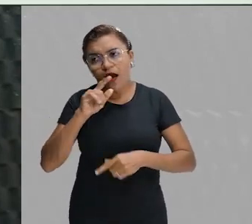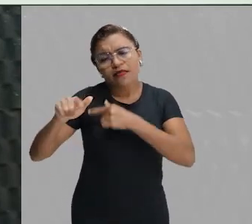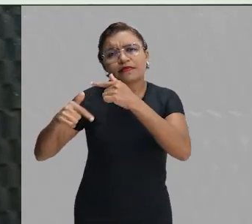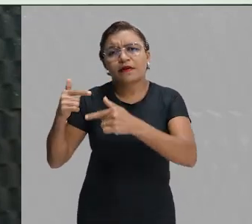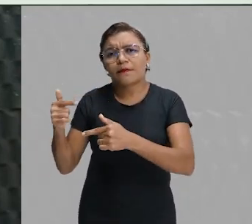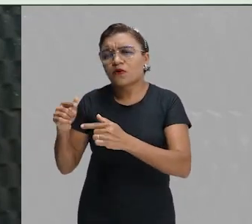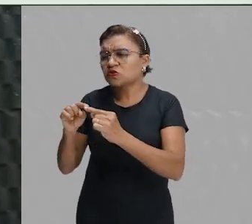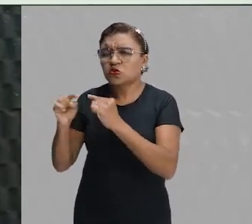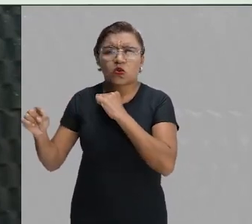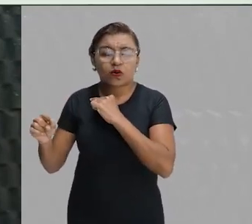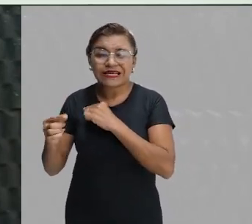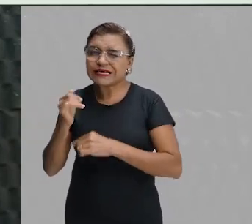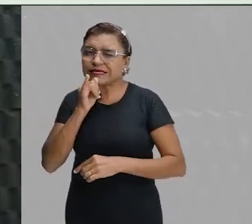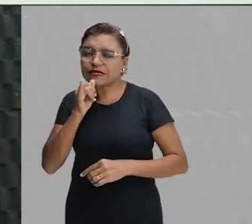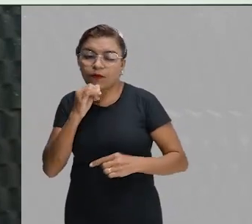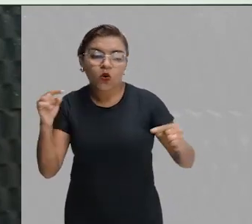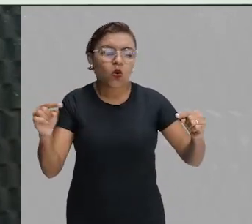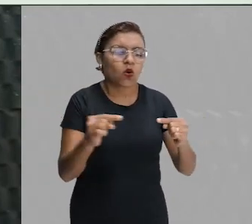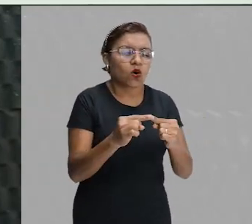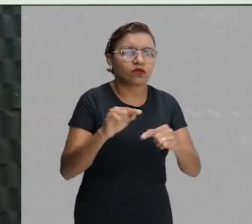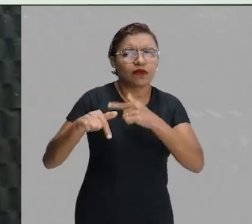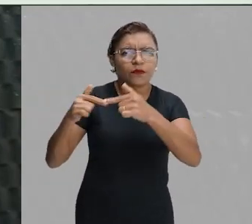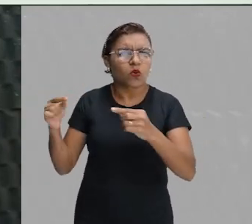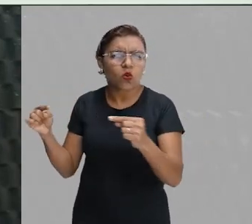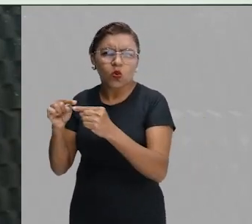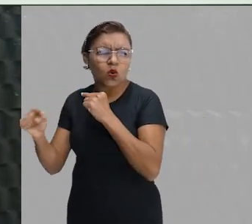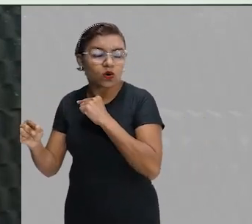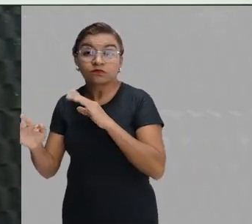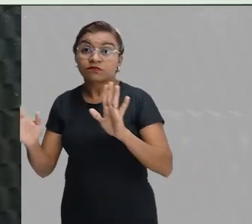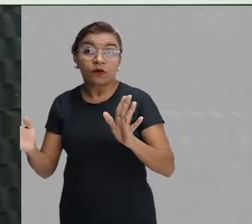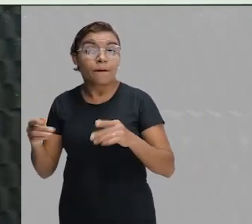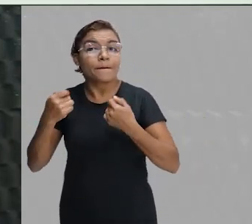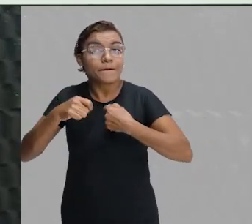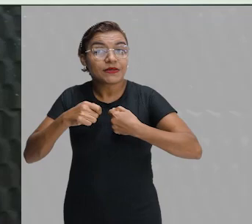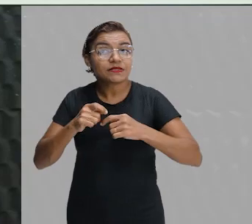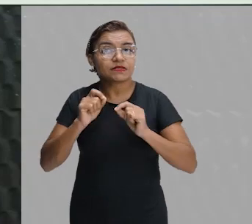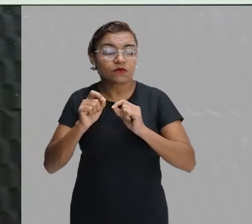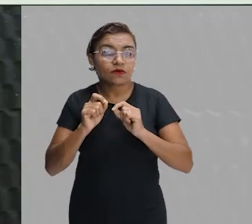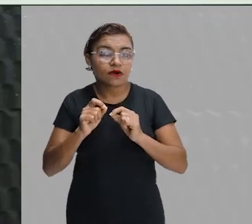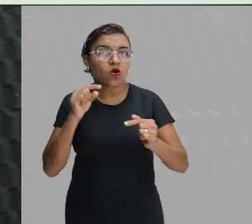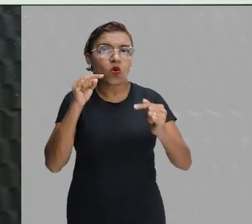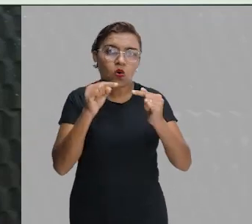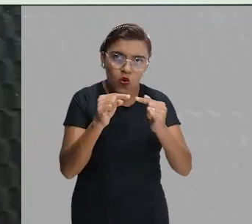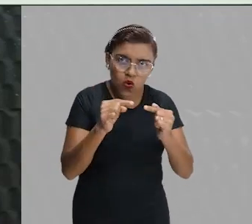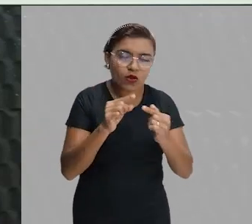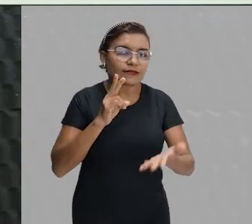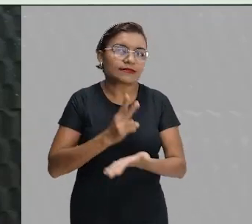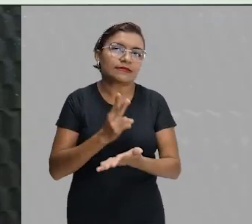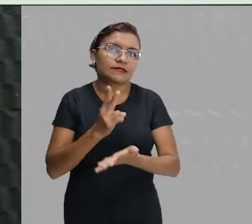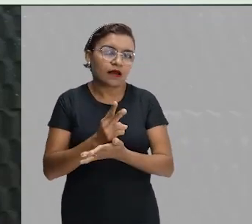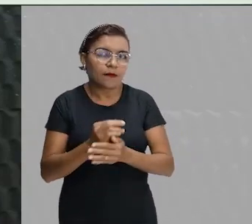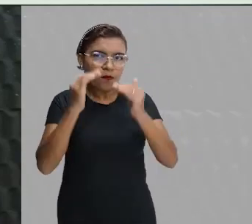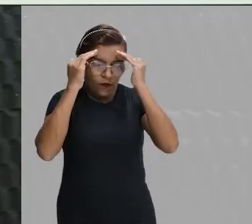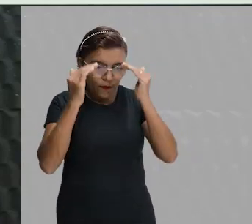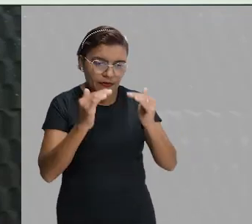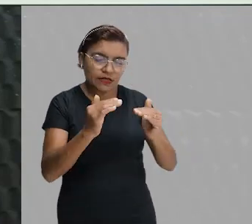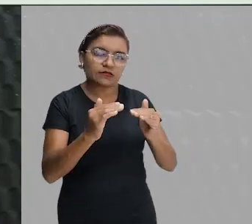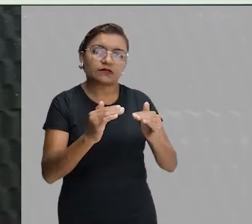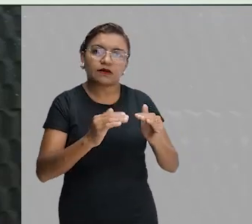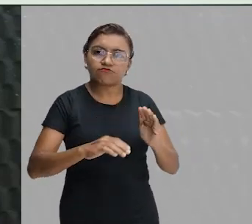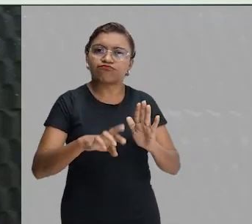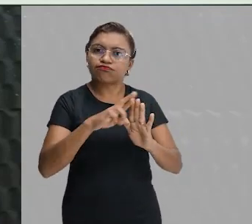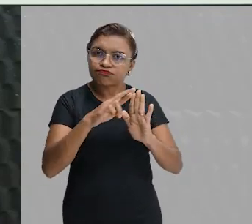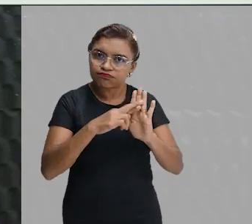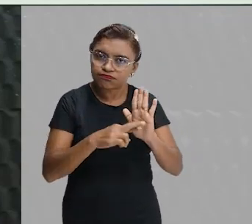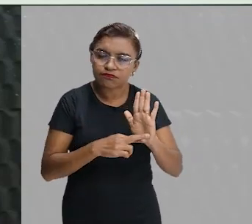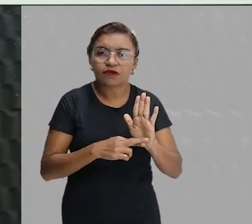mesmo elemento, tá? Então, olha só, você deve procurar, tá? Você deve obedecer, você